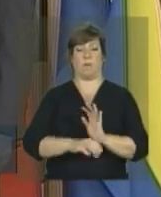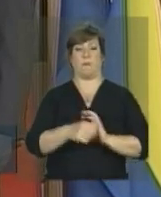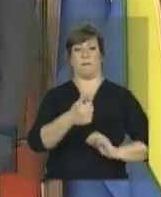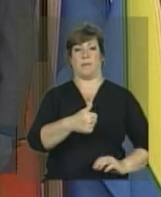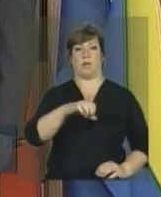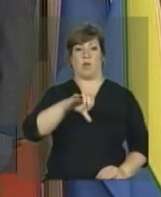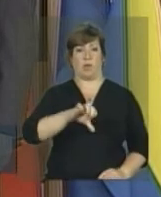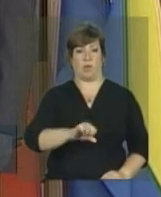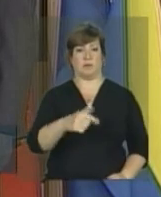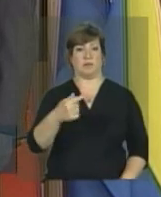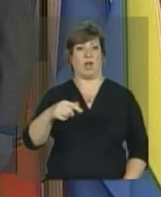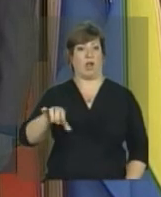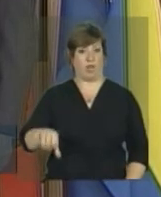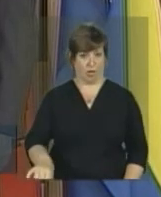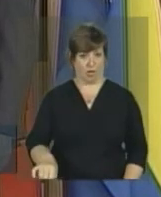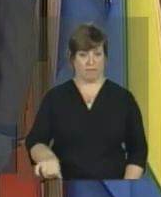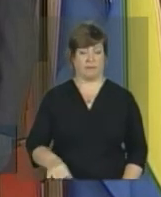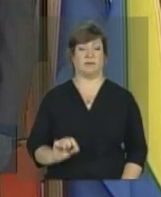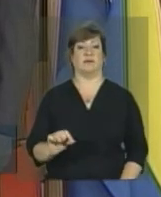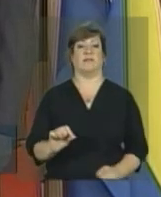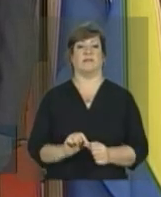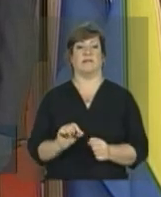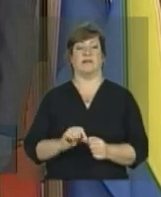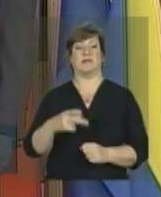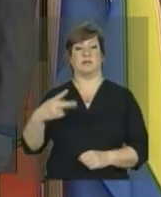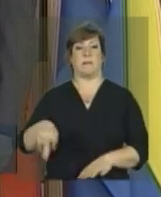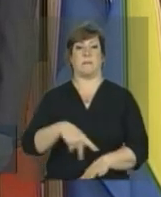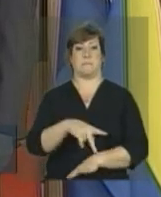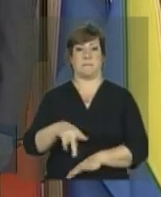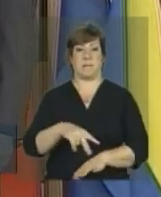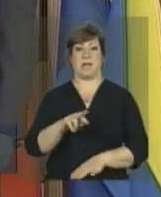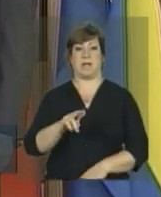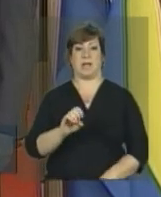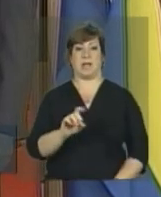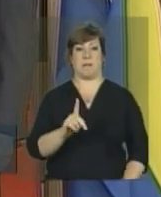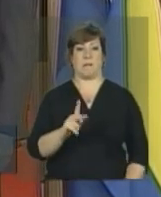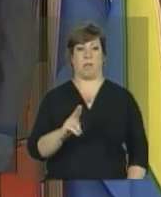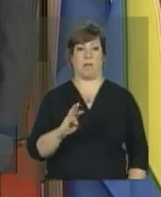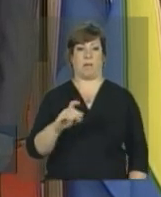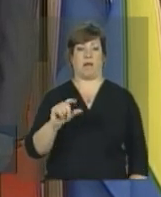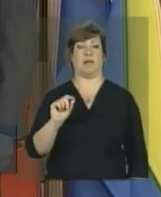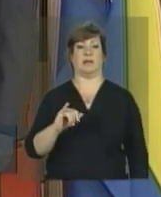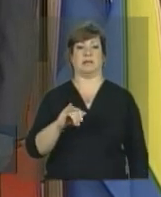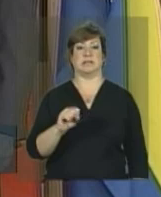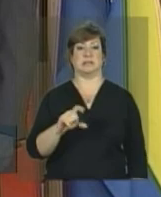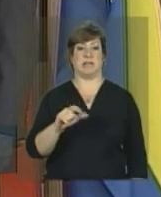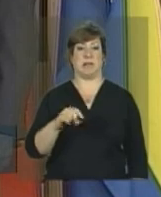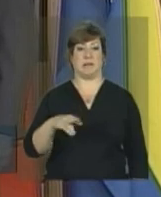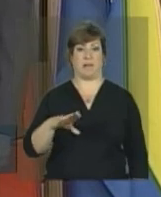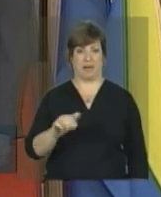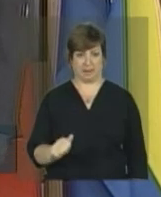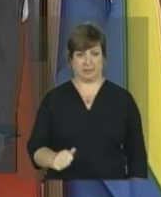Constituição de 1979, que fez do país uma república islâmica.